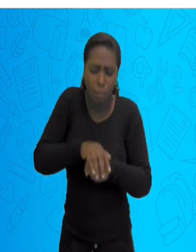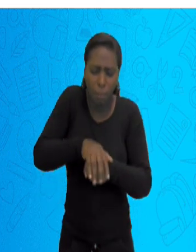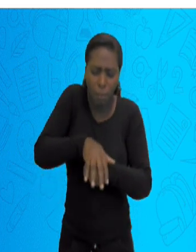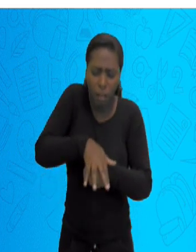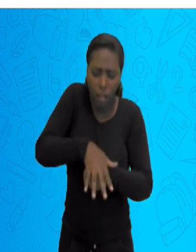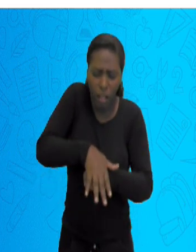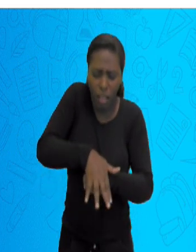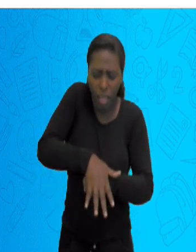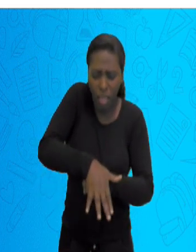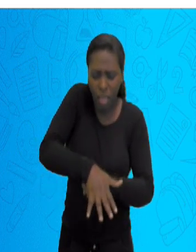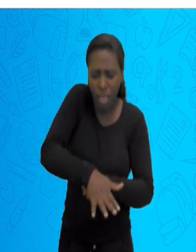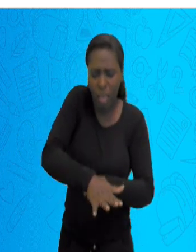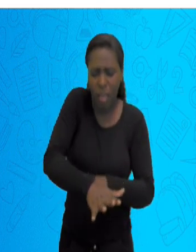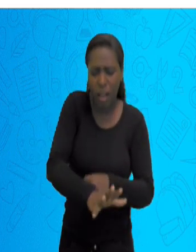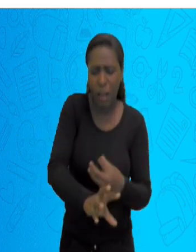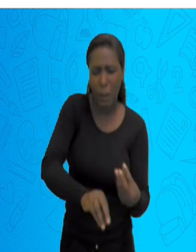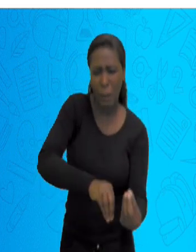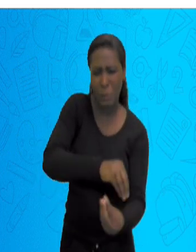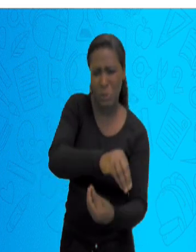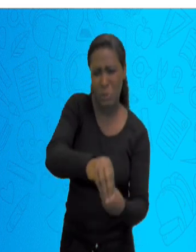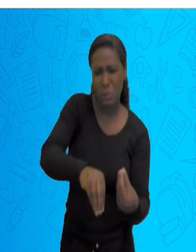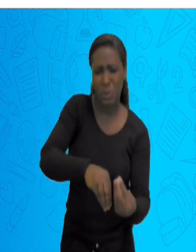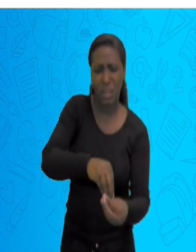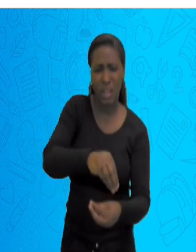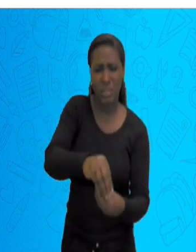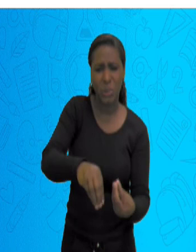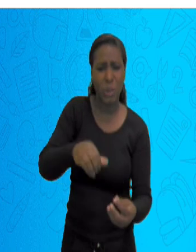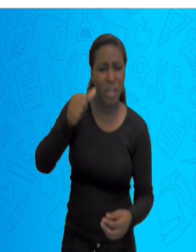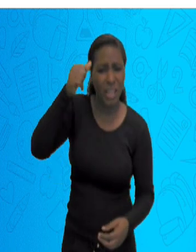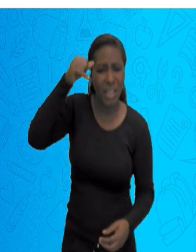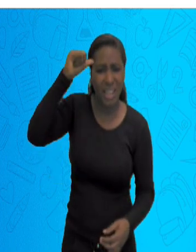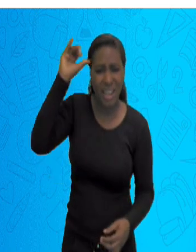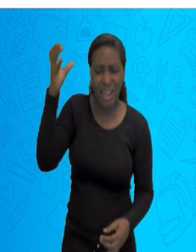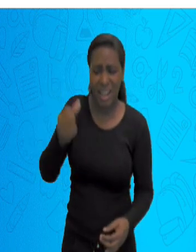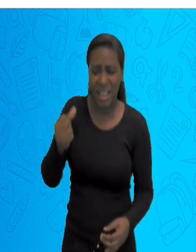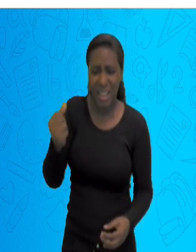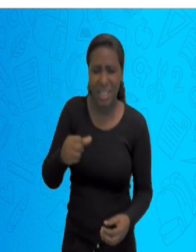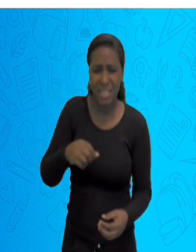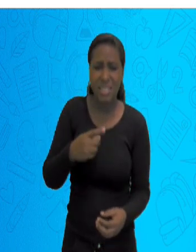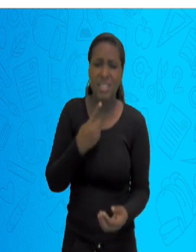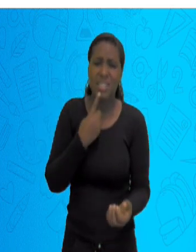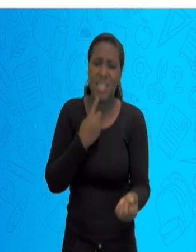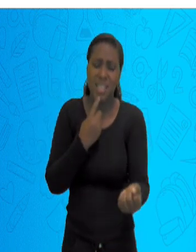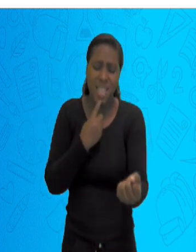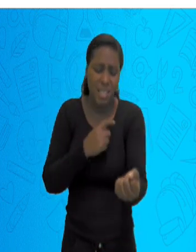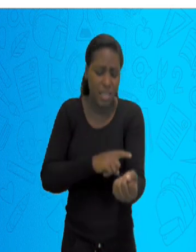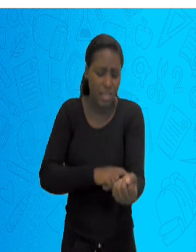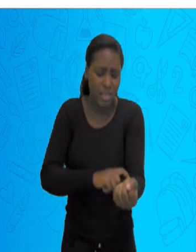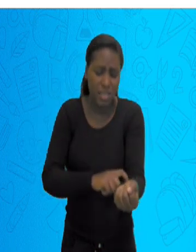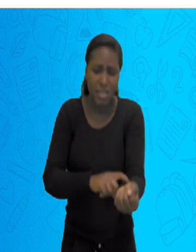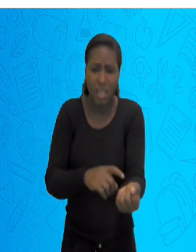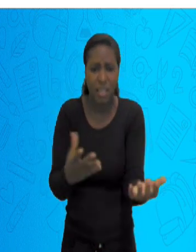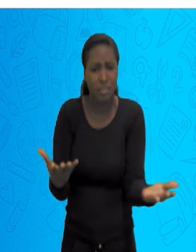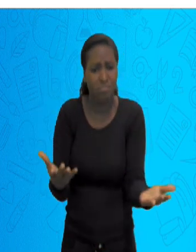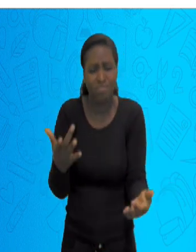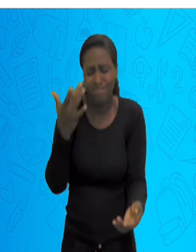leite, sangue, não sei. Por entre objetos